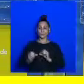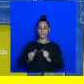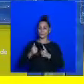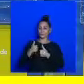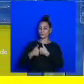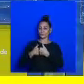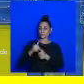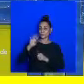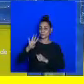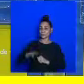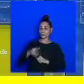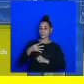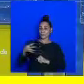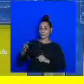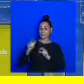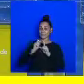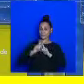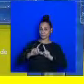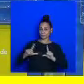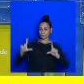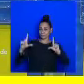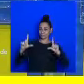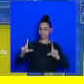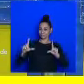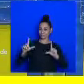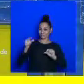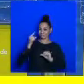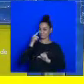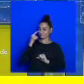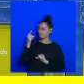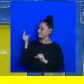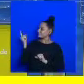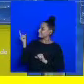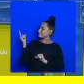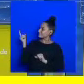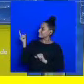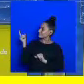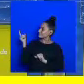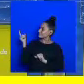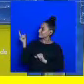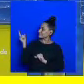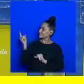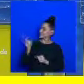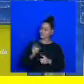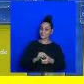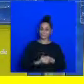time de futebol conforme a tabela de times exposta no nosso telão de LED.